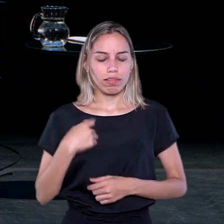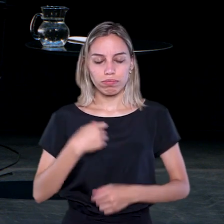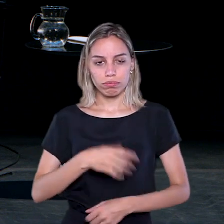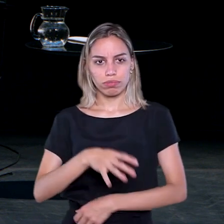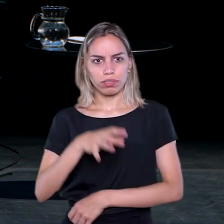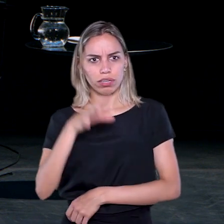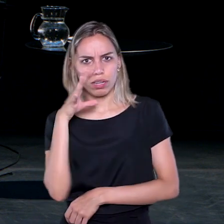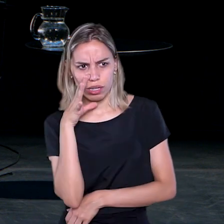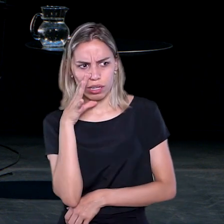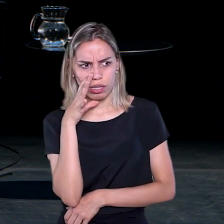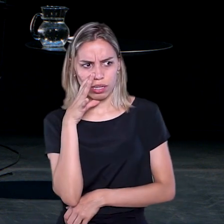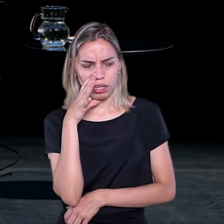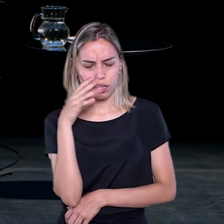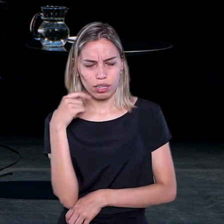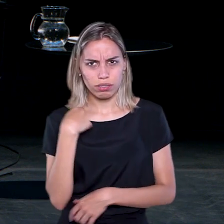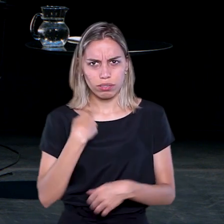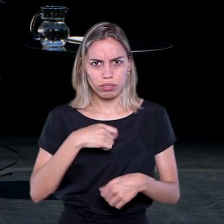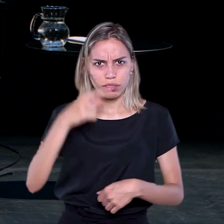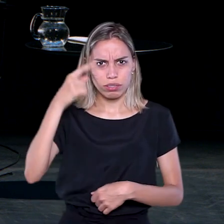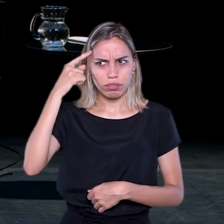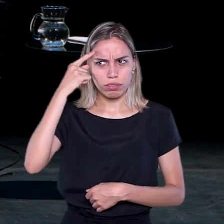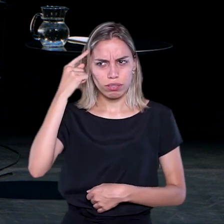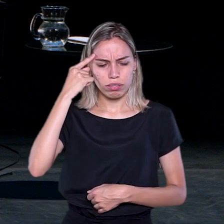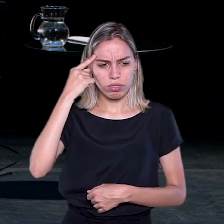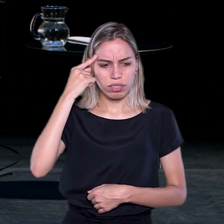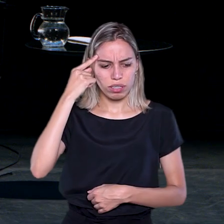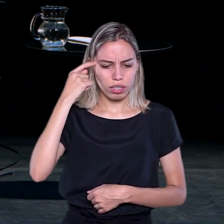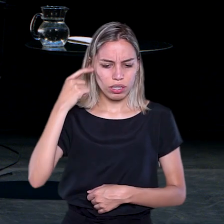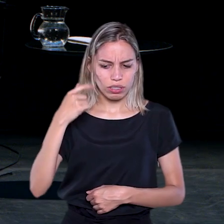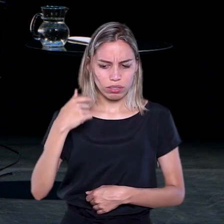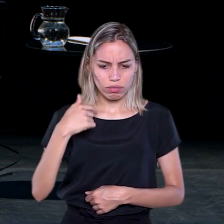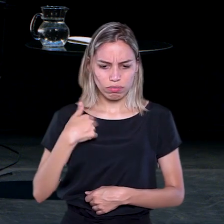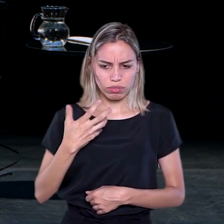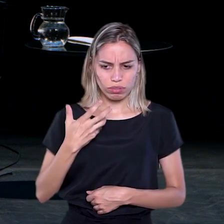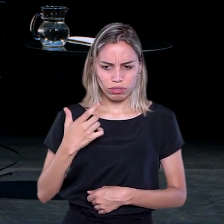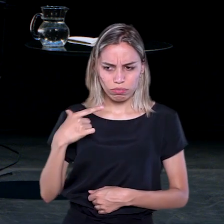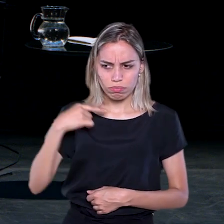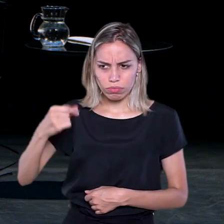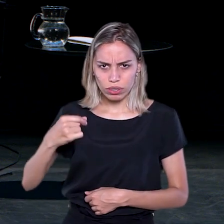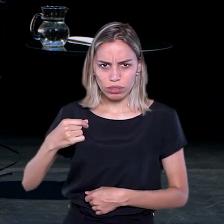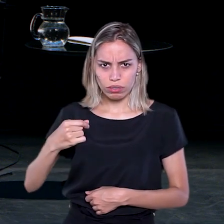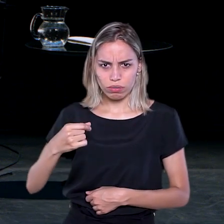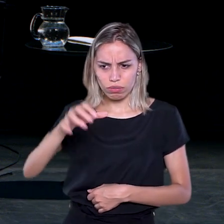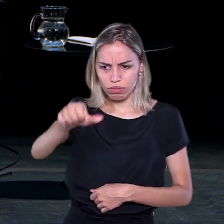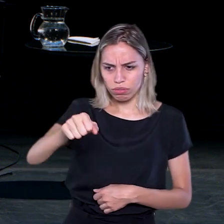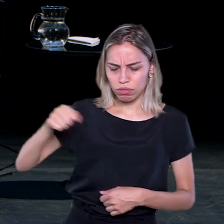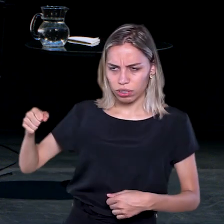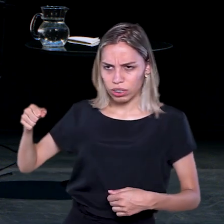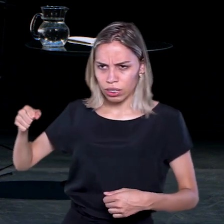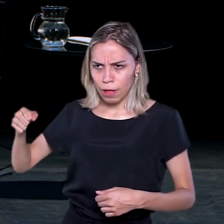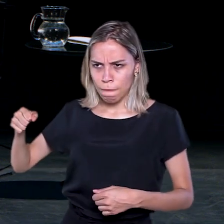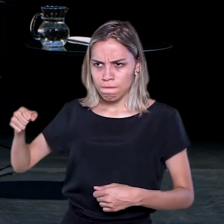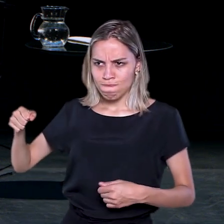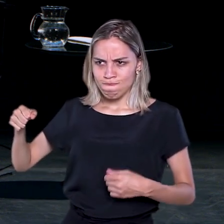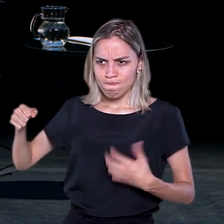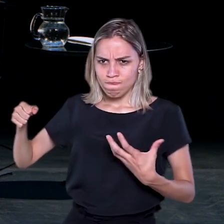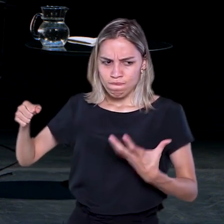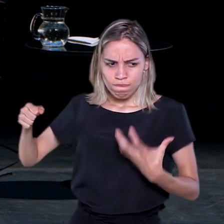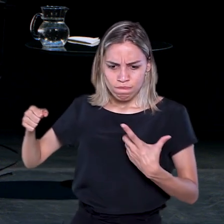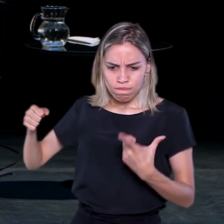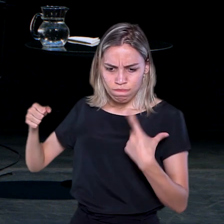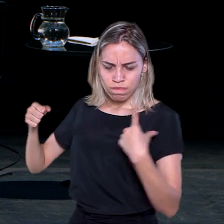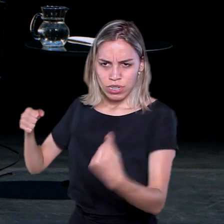ali naquele momento e pensei, né, levanto, não levanto, pensei em ir embora. Cheguei a abrir a porta do estúdio para ir embora, quando eu entendi o